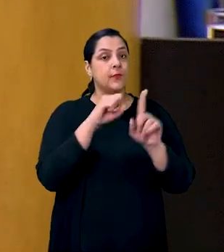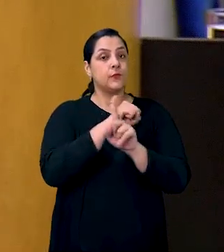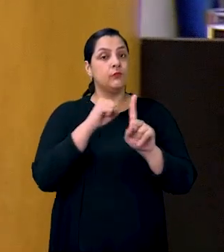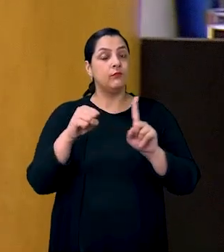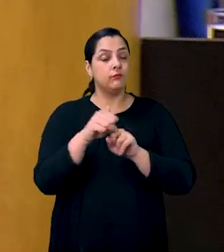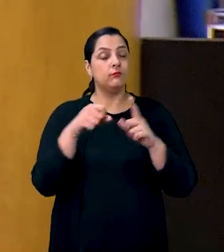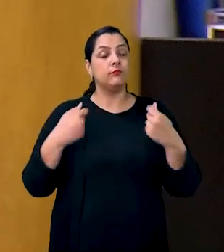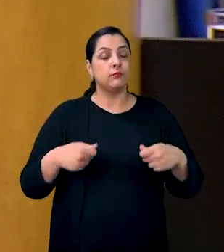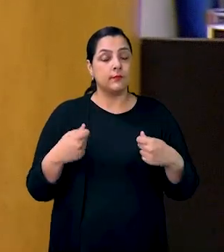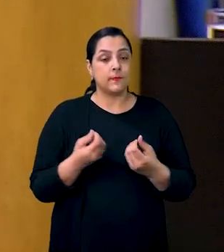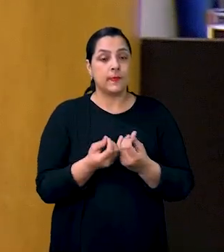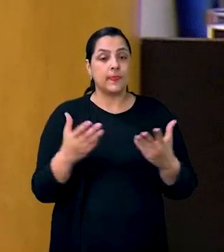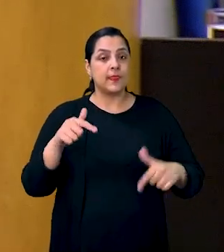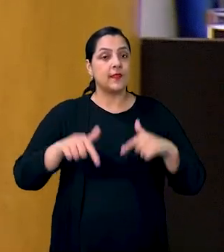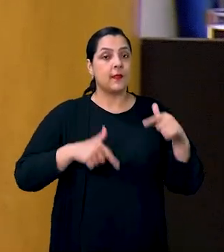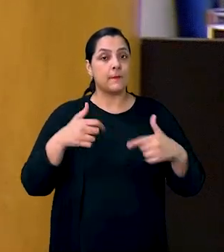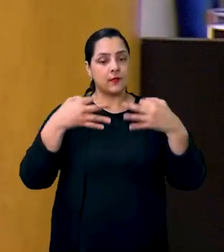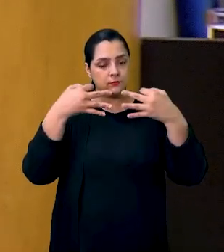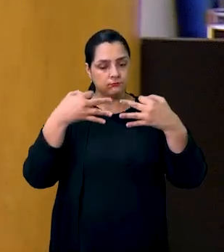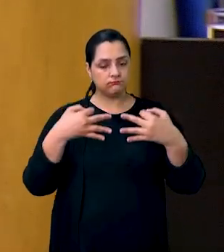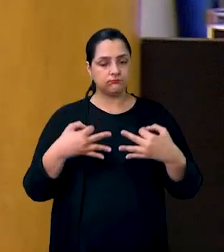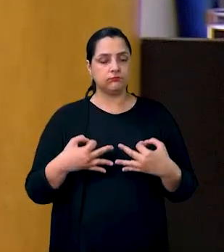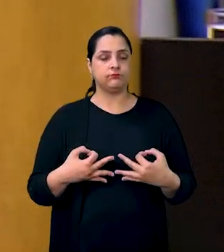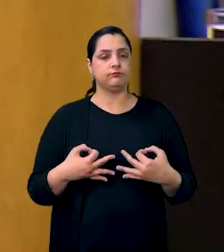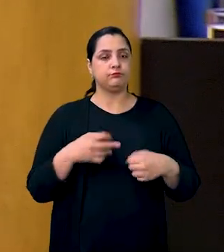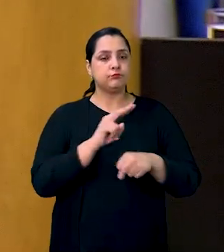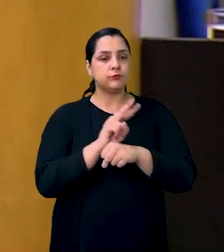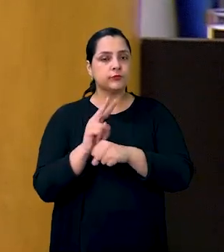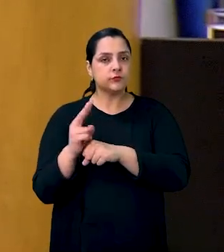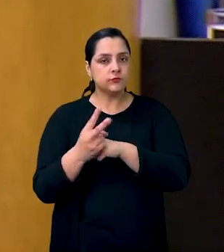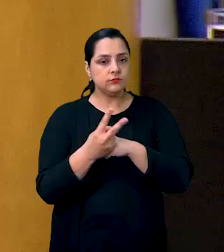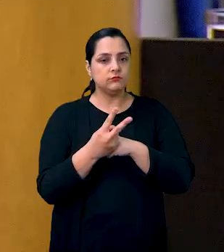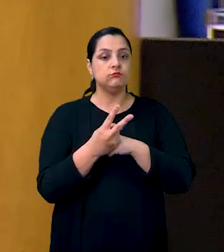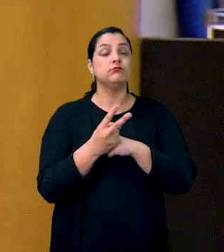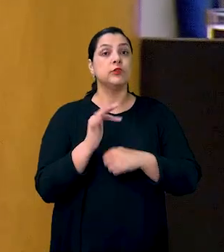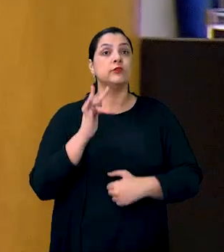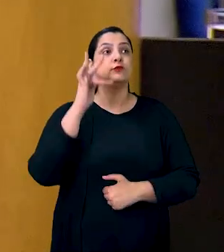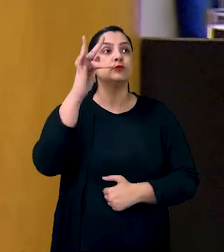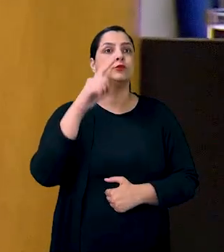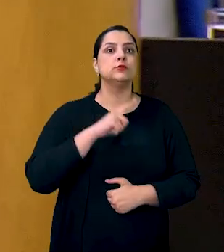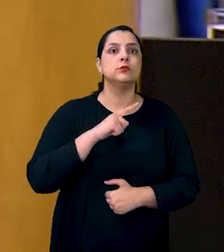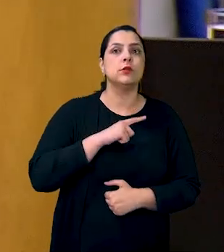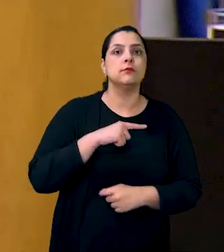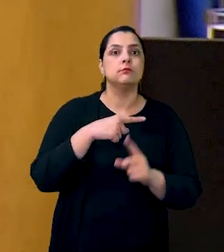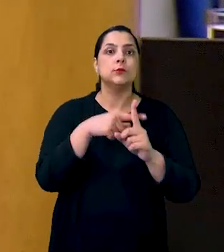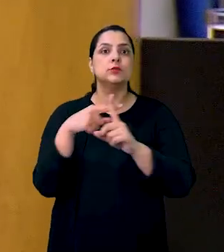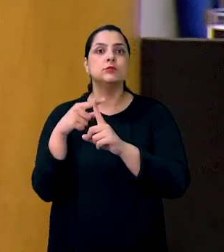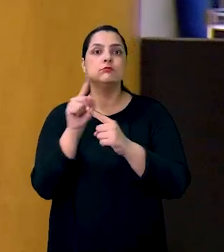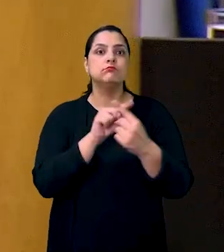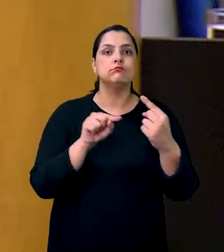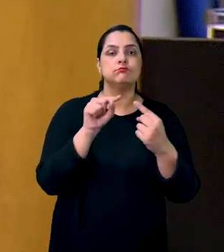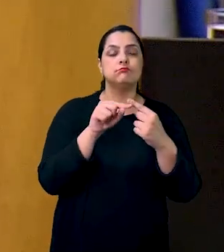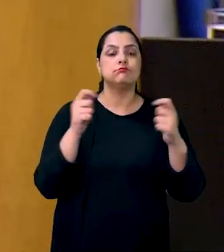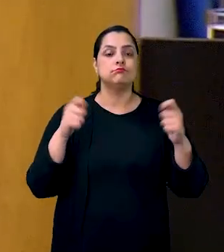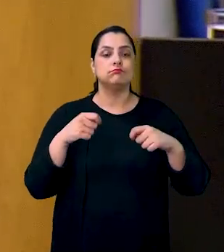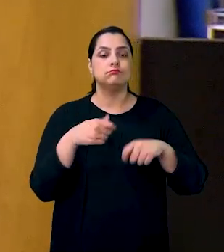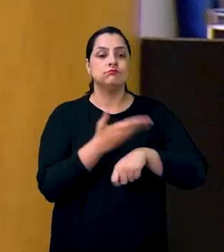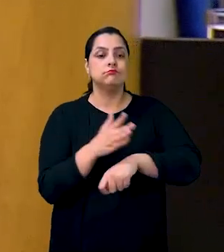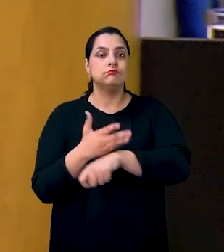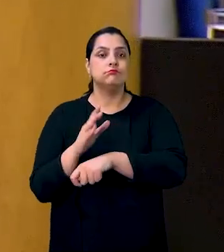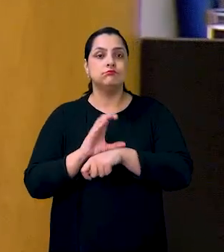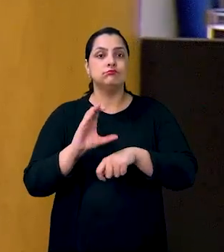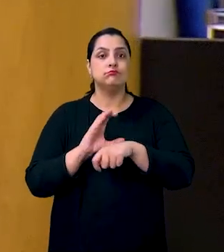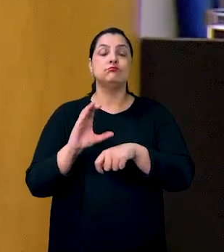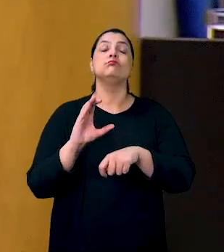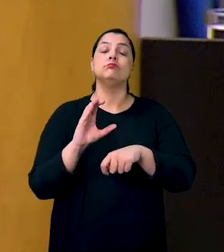pauta social para assegurar trabalho decente, com proteção e perspectiva de futuro profissional e de